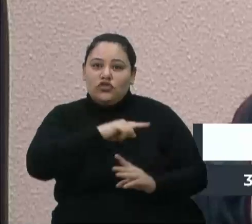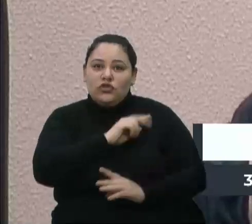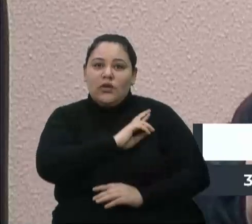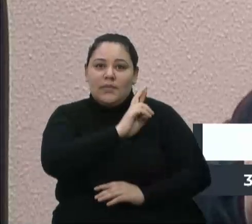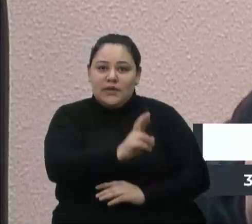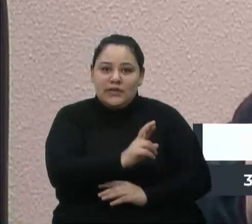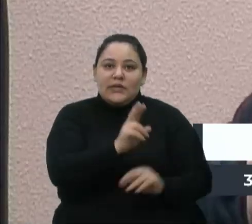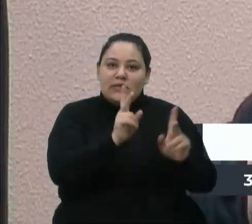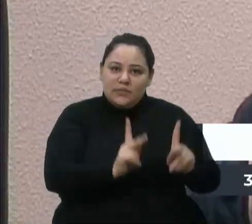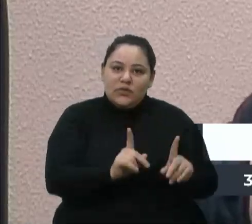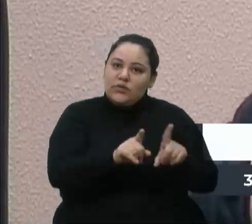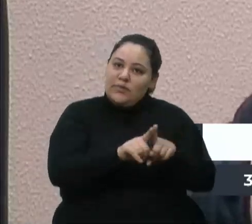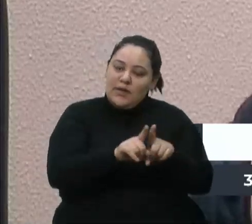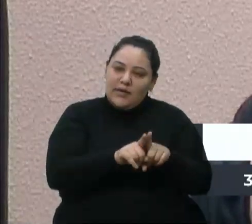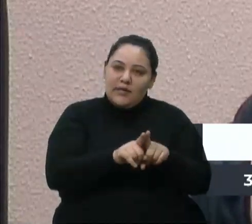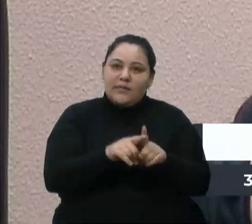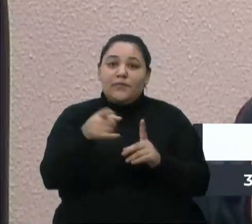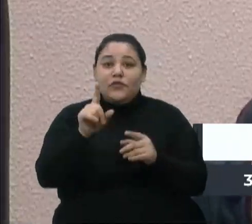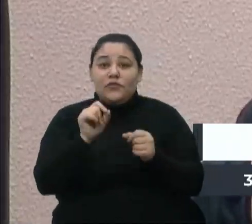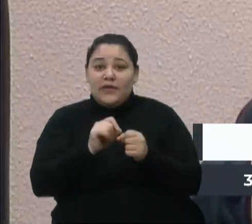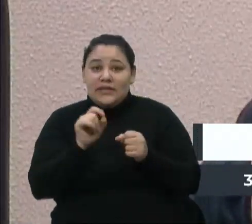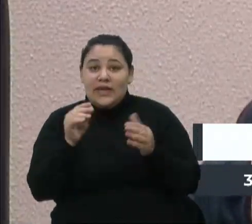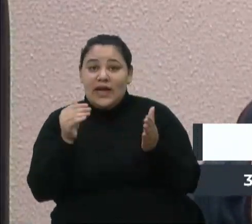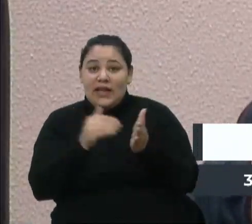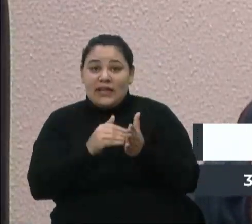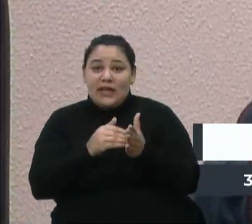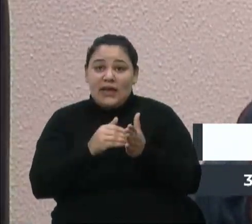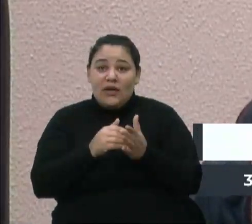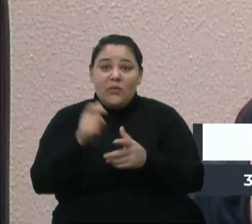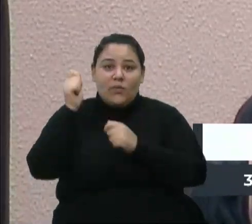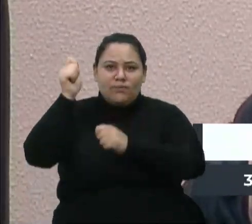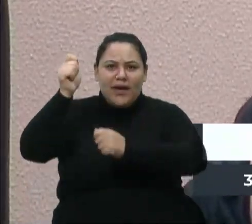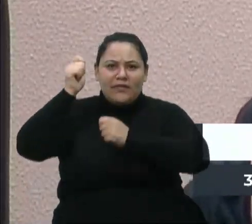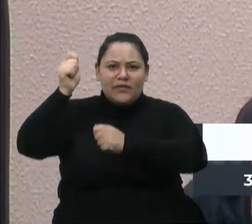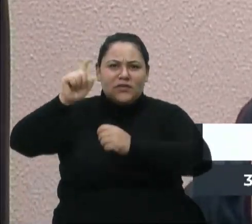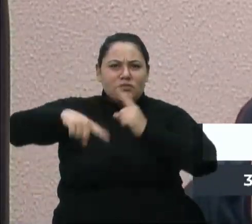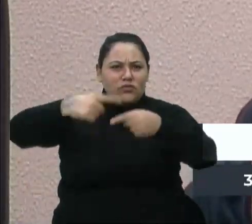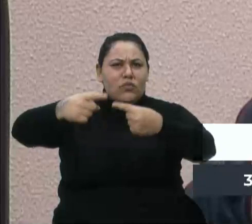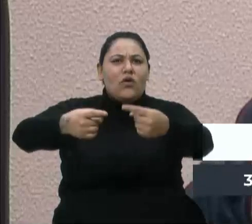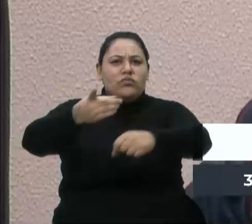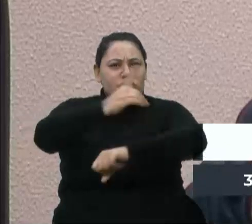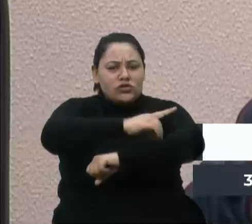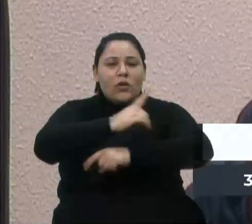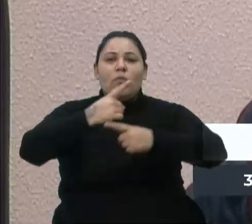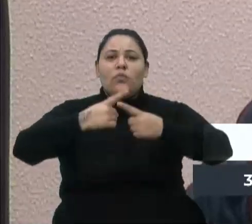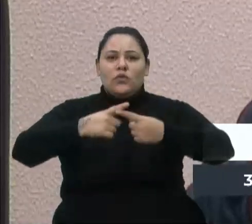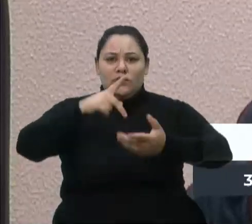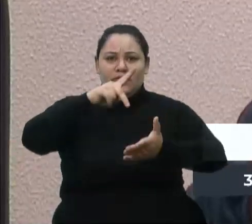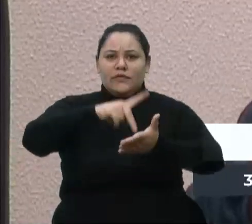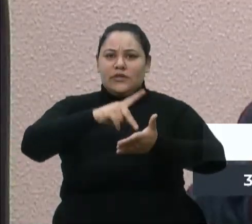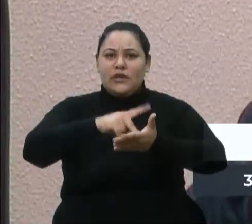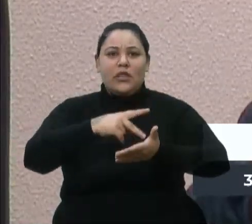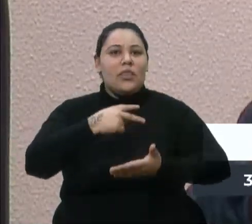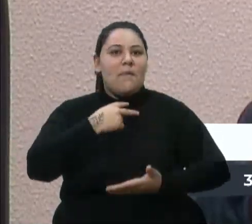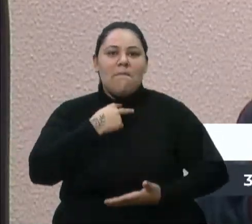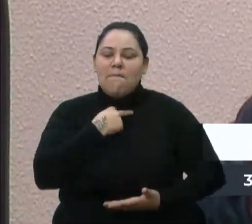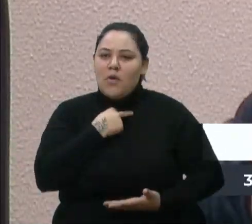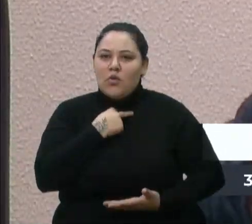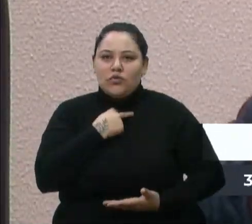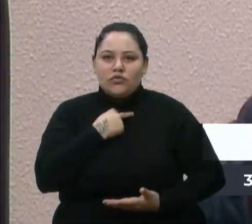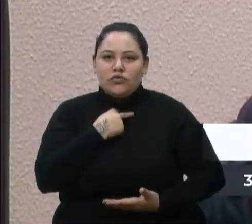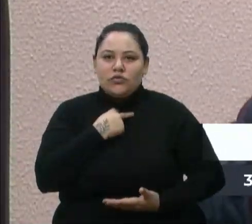pessoal, né? E de fazer até um manifesto aí nos próximos dias. Porque realmente não pode ficar mais só